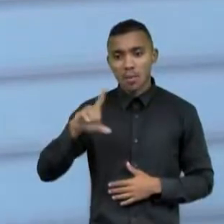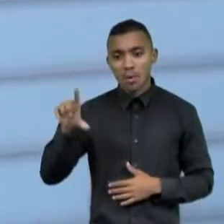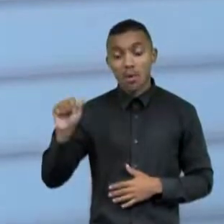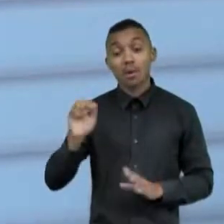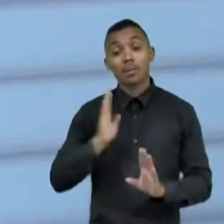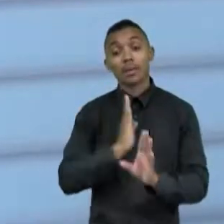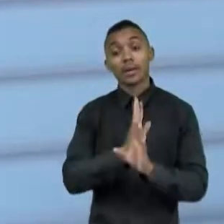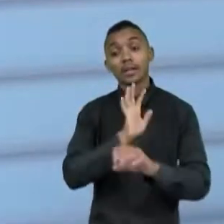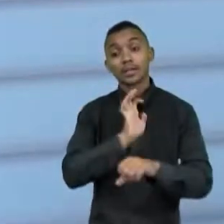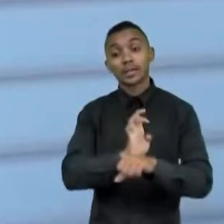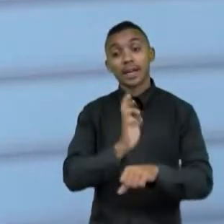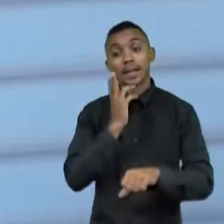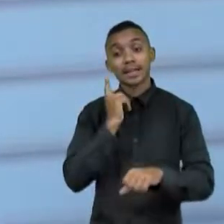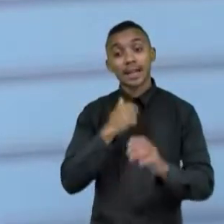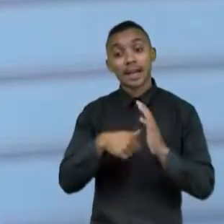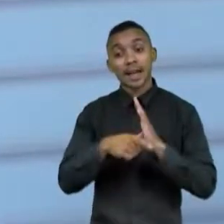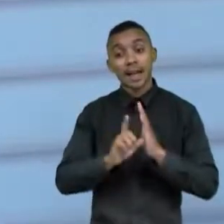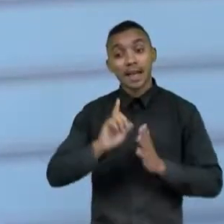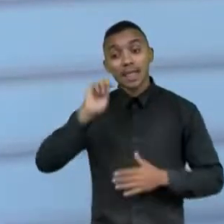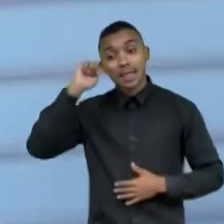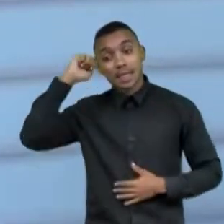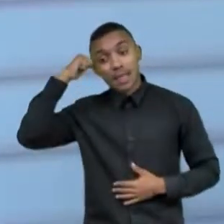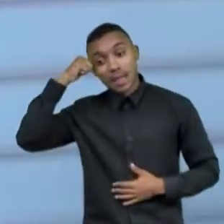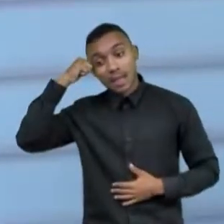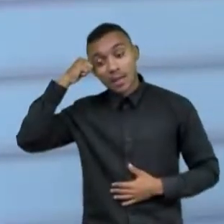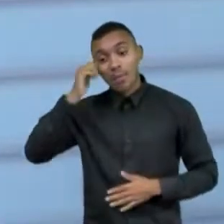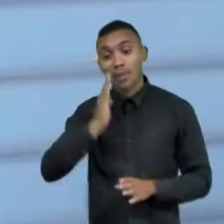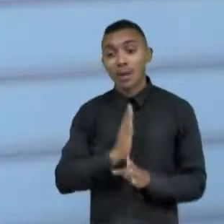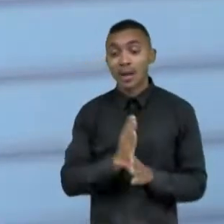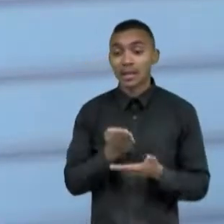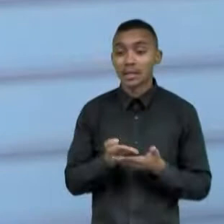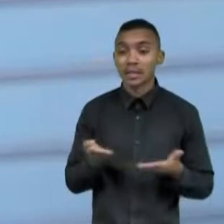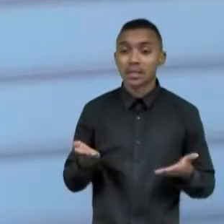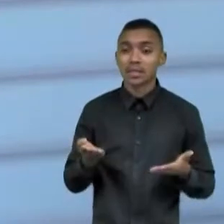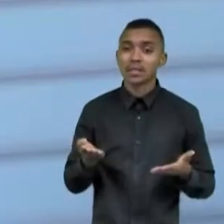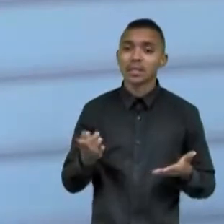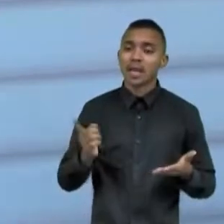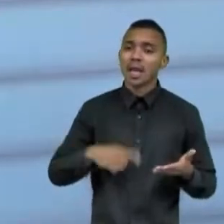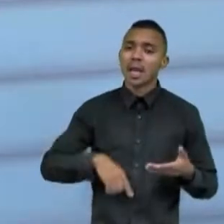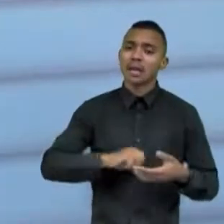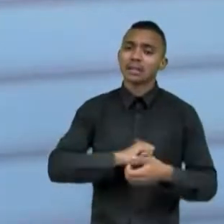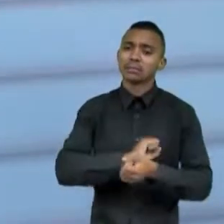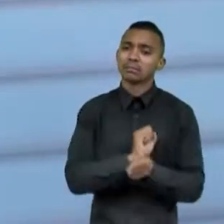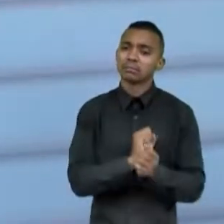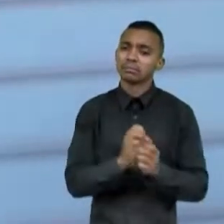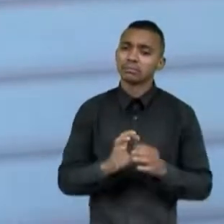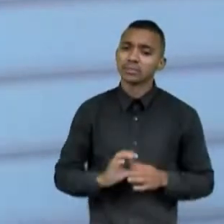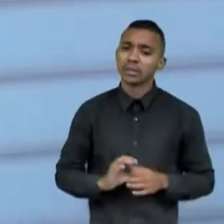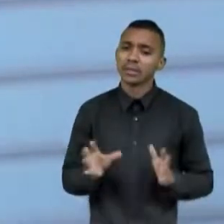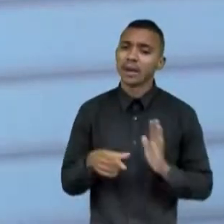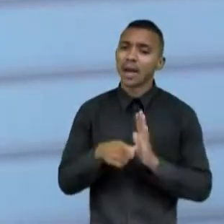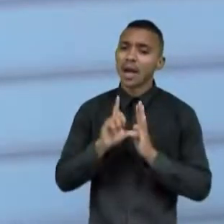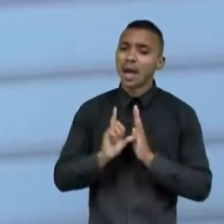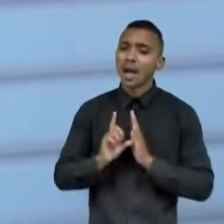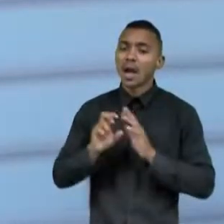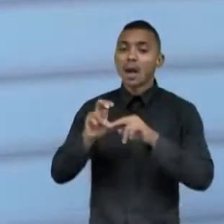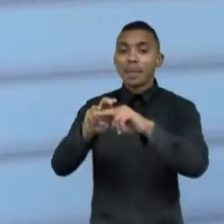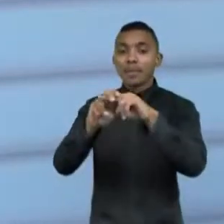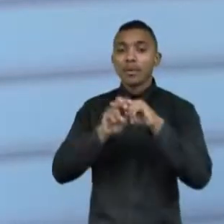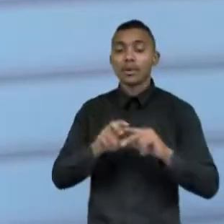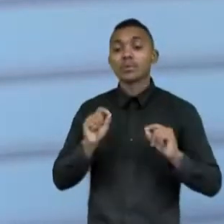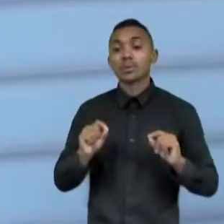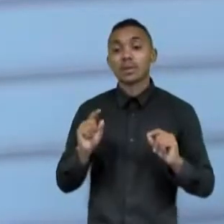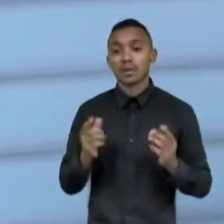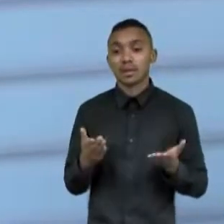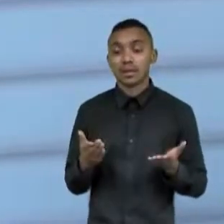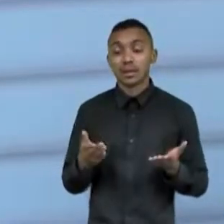Ceará não existiriam negros, que a abolição aqui foi muito, antes, né? Então, assim, chocou o escritório, acredito que chocará